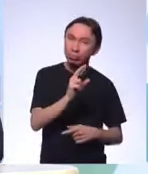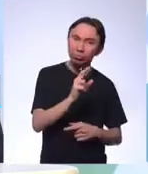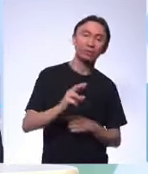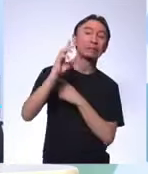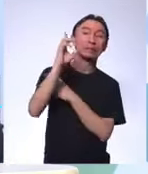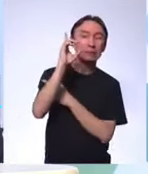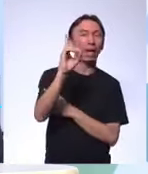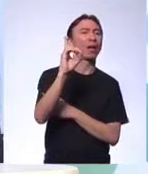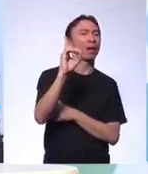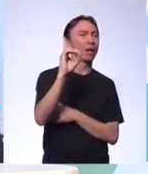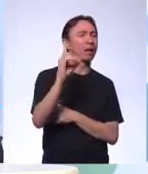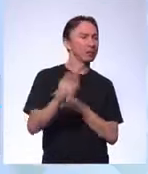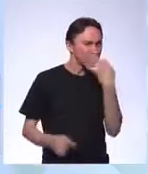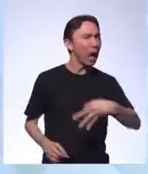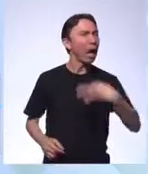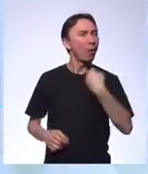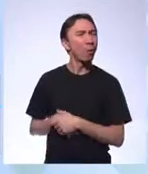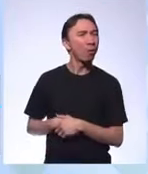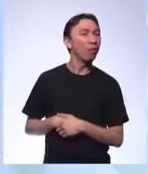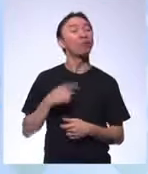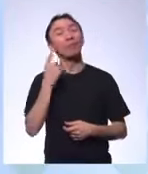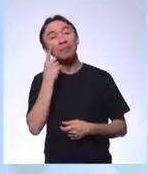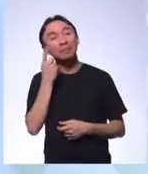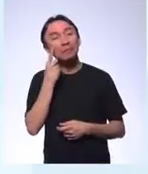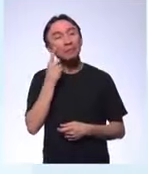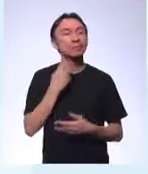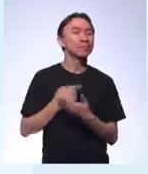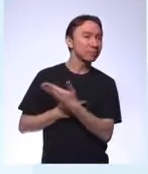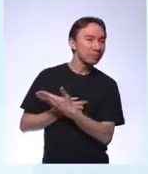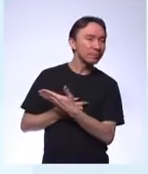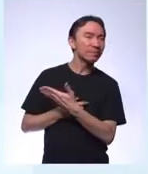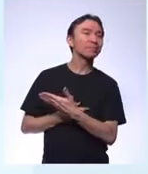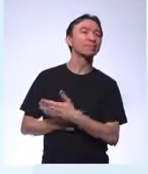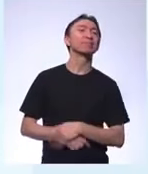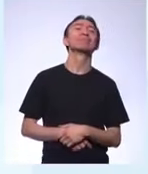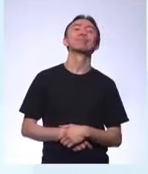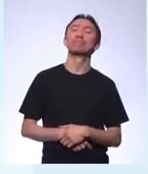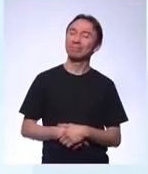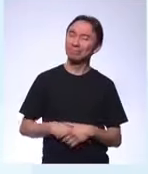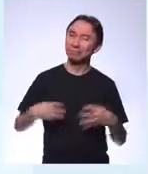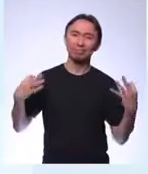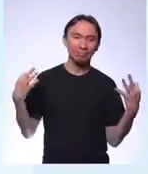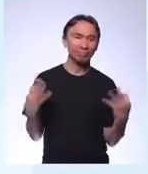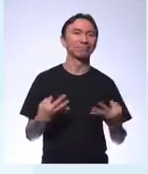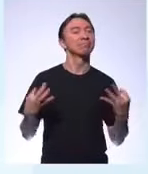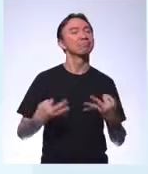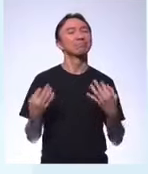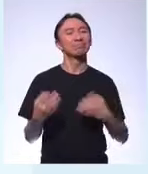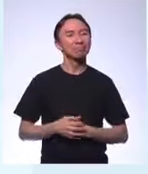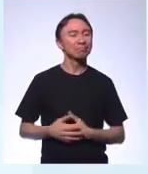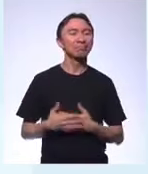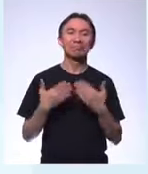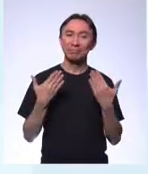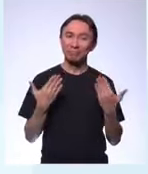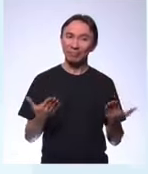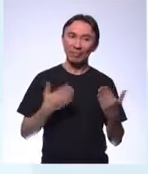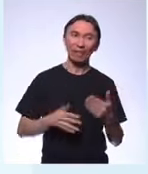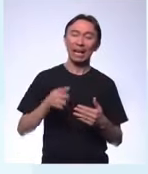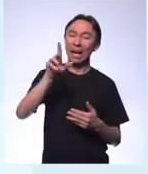D. Vamos ver se está certo, pessoal? Olha aí a correção na tela para vocês. Perfeito. Então, o